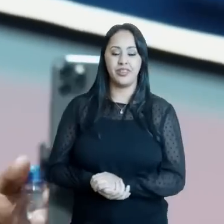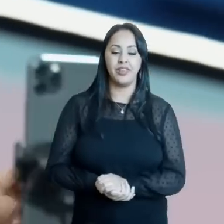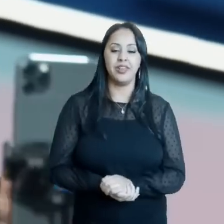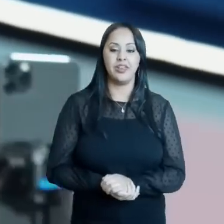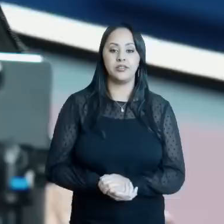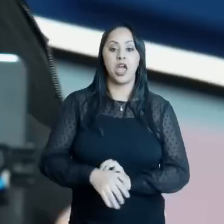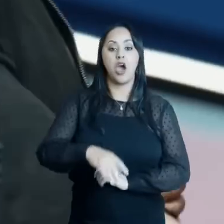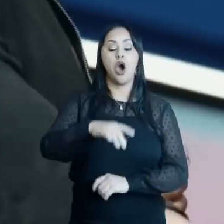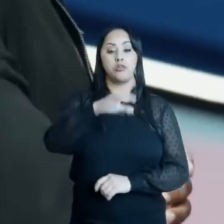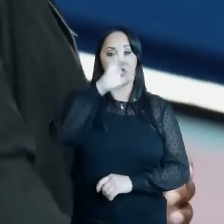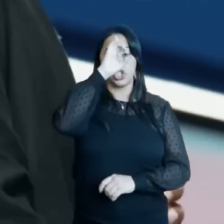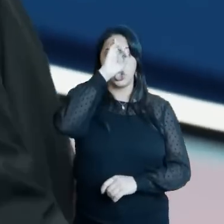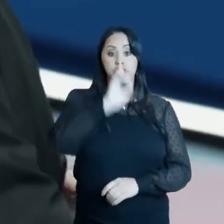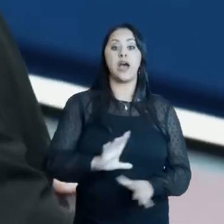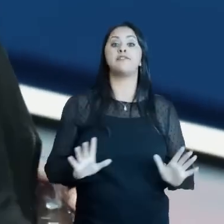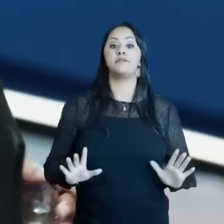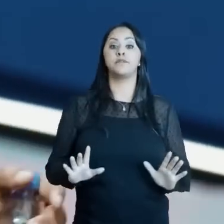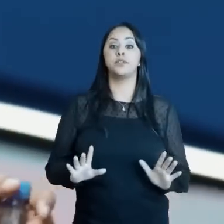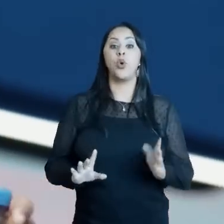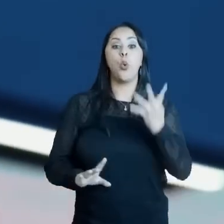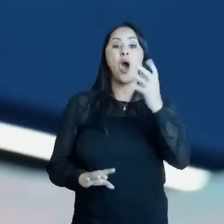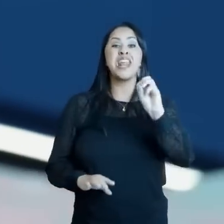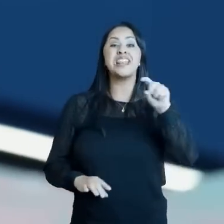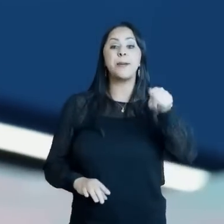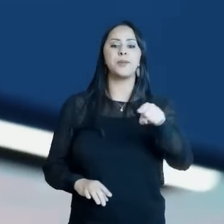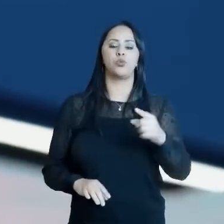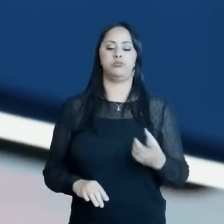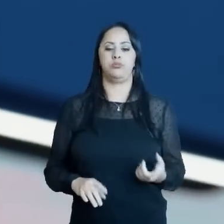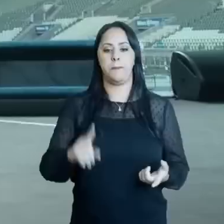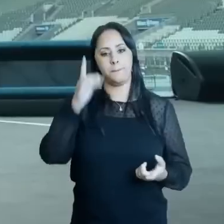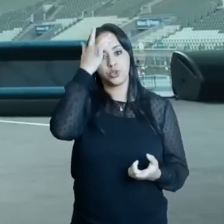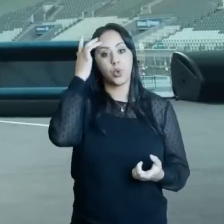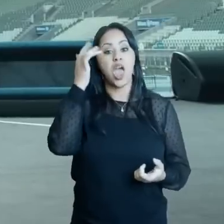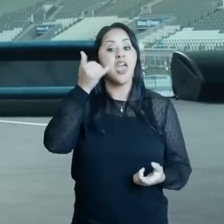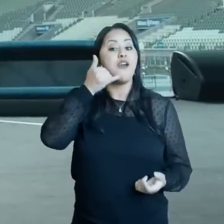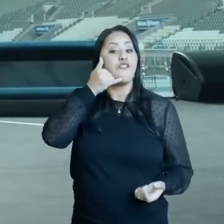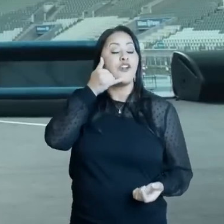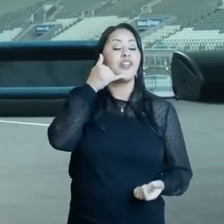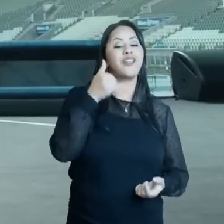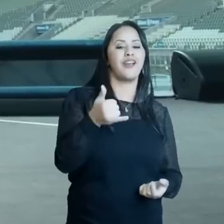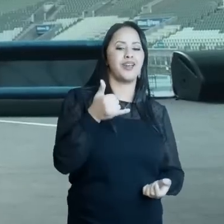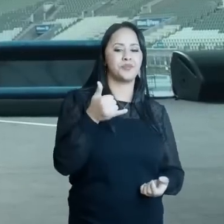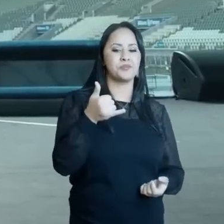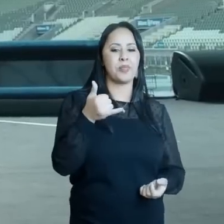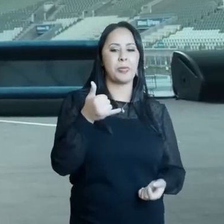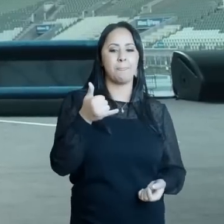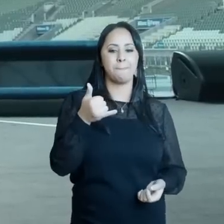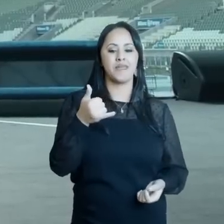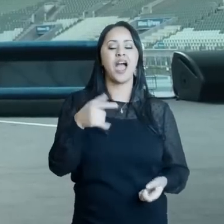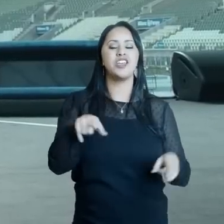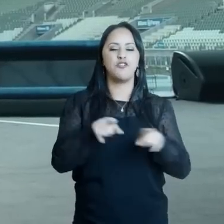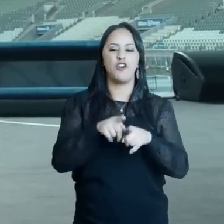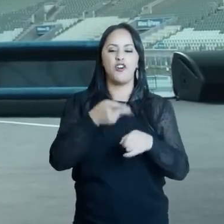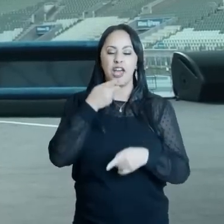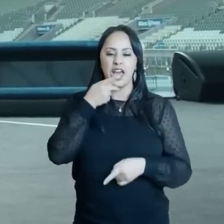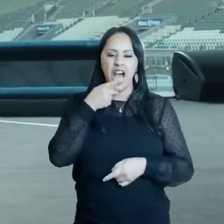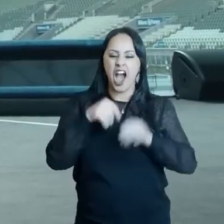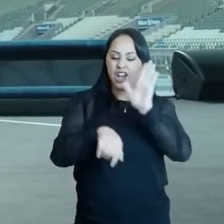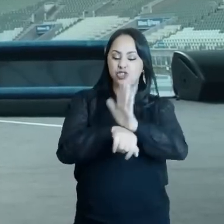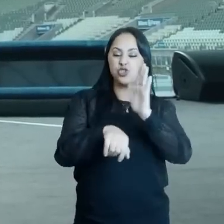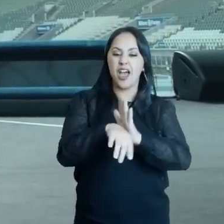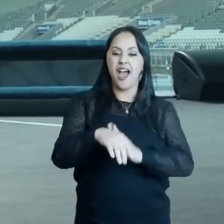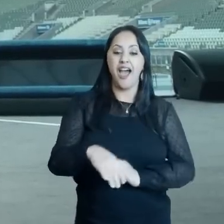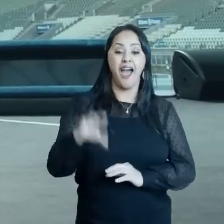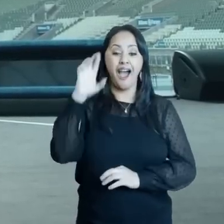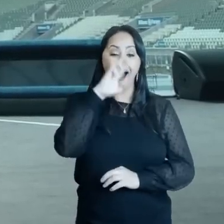desafio dos 40 mil. Bater 40 mil pessoas assistindo ao vivo, eu vou ligar e aí nós vamos mentorar ao vivo aqui. Vou ligar